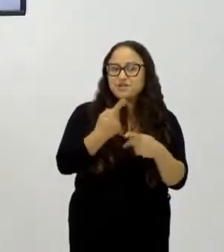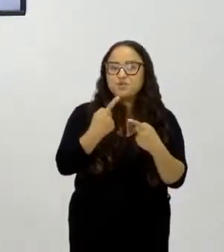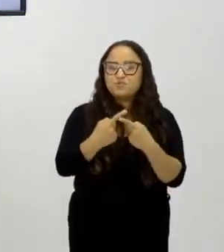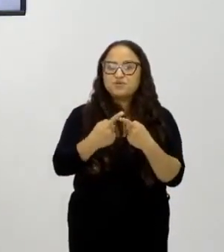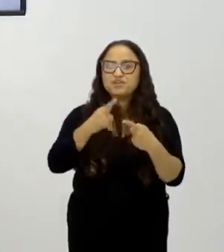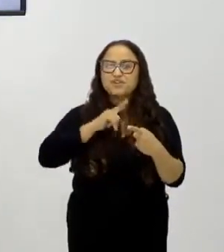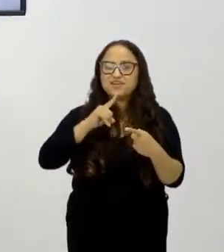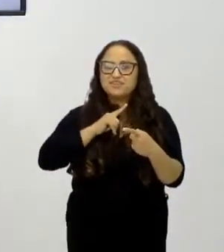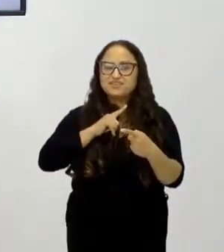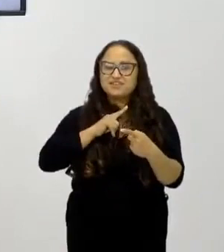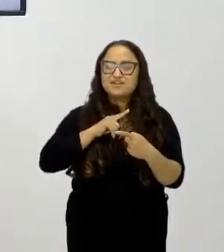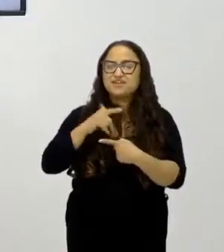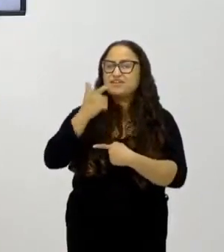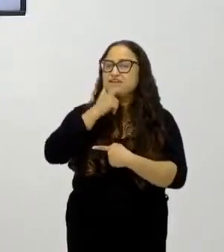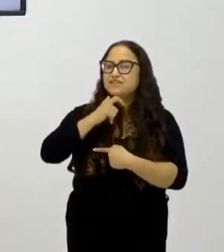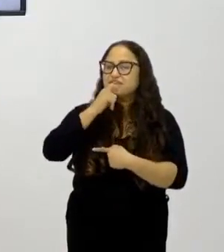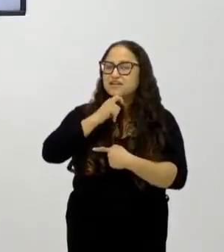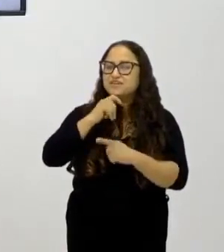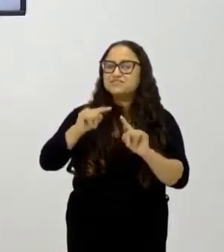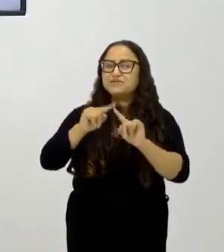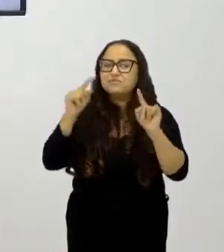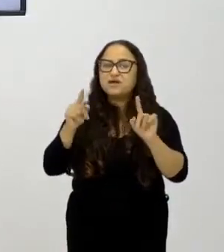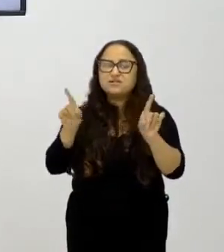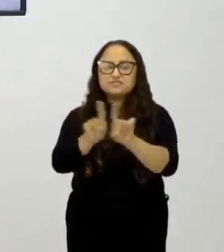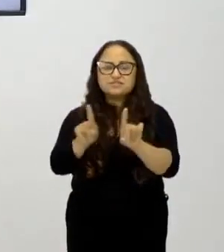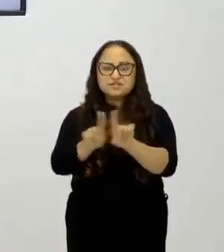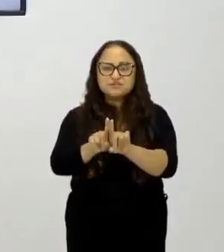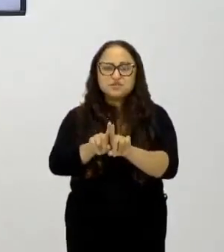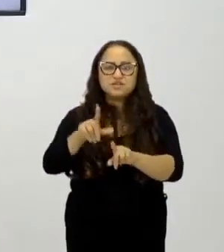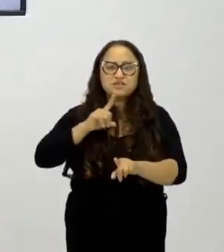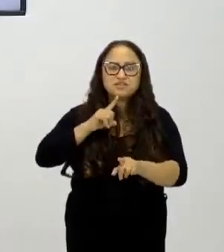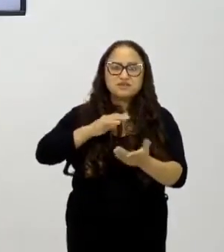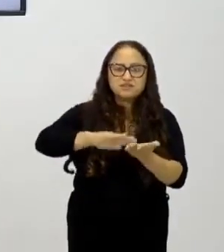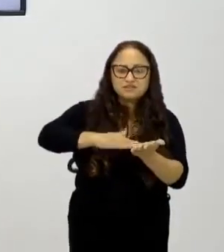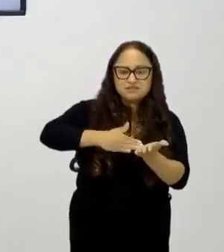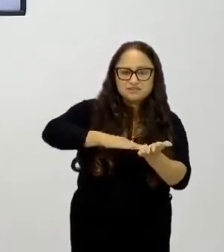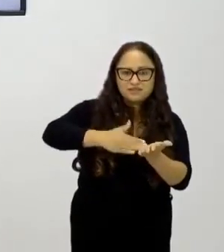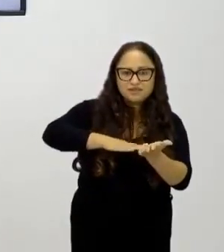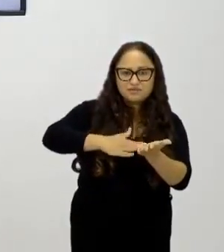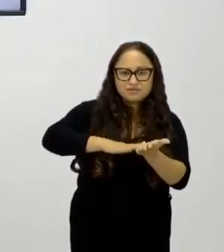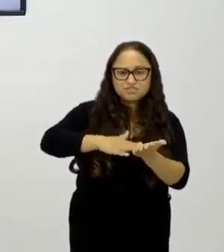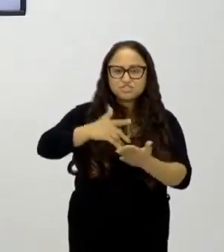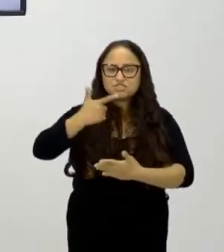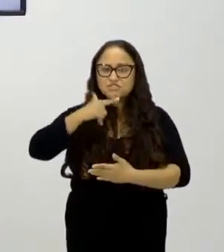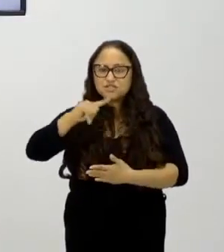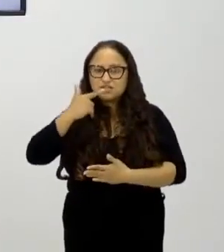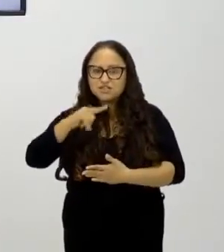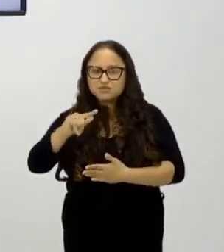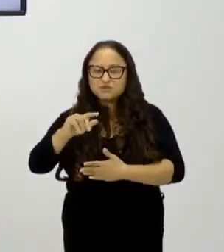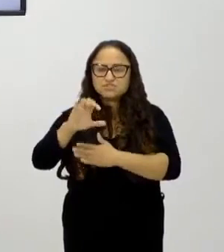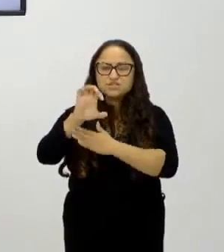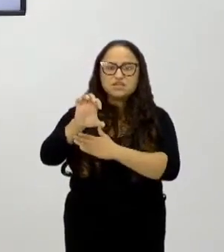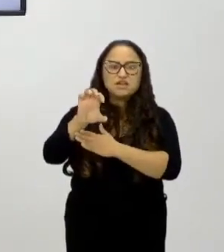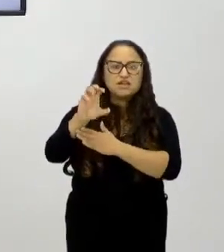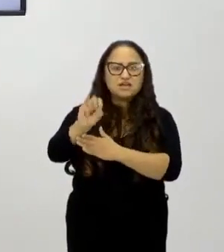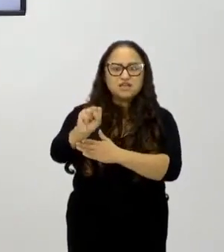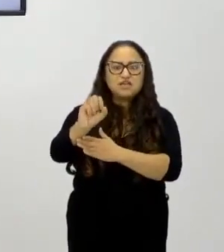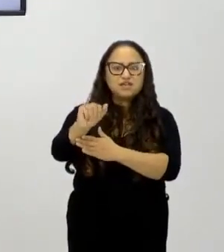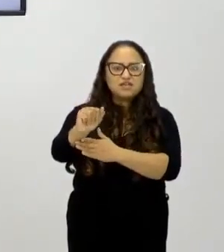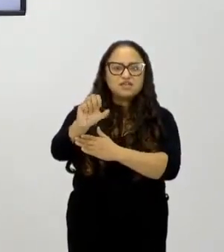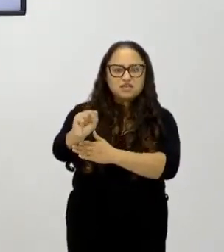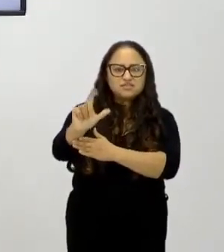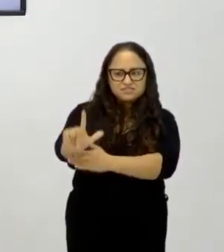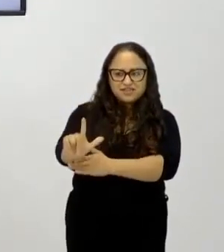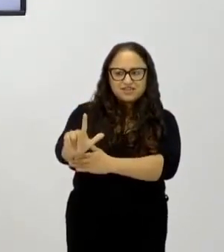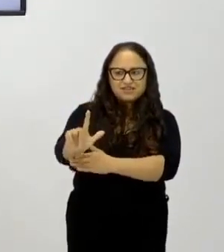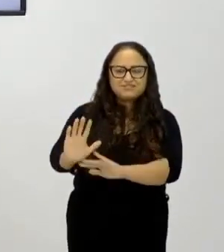estar com legenda em inglês, mas ao mesmo tempo vai ter um tradutor, vai ter um intérprete de línguas da ASL, que é